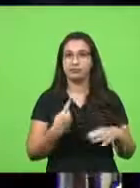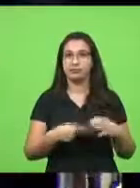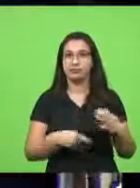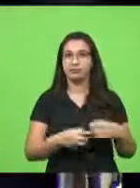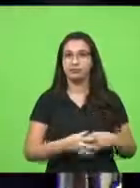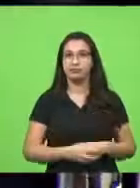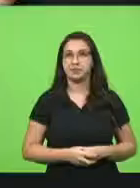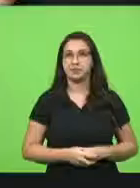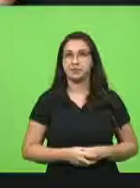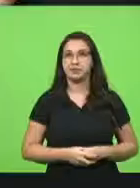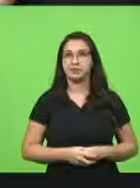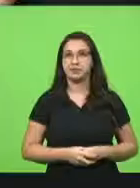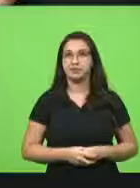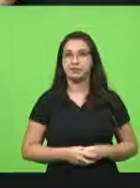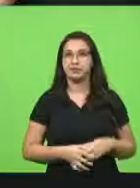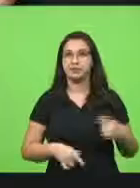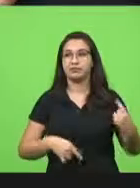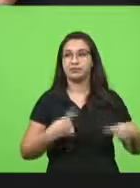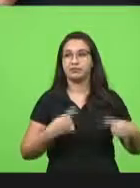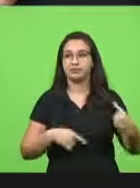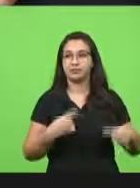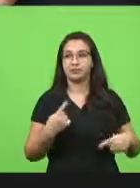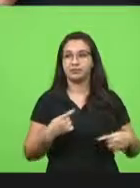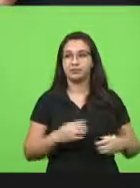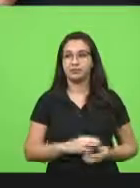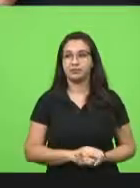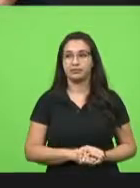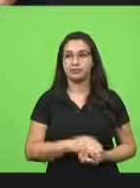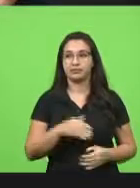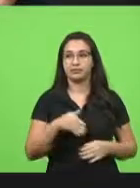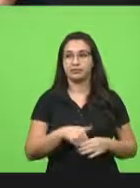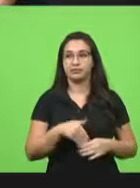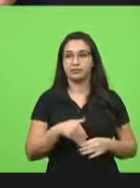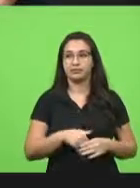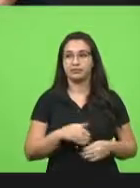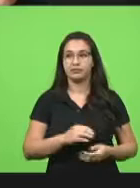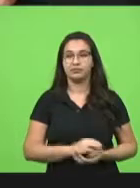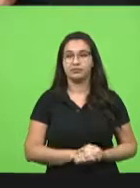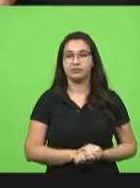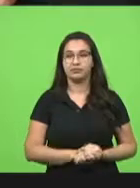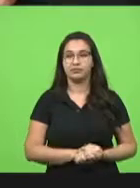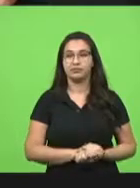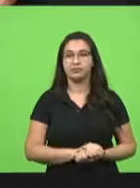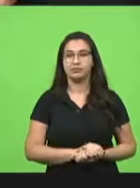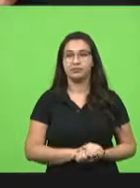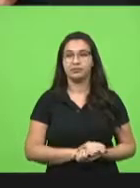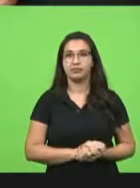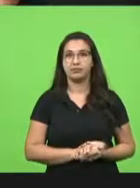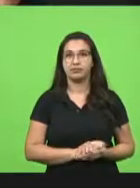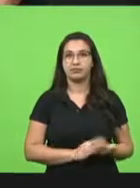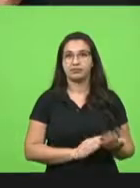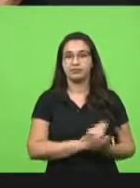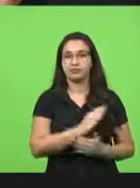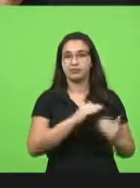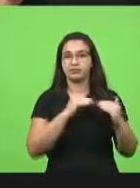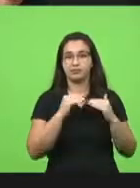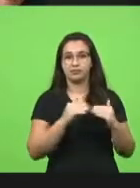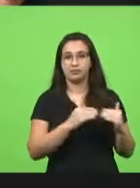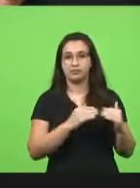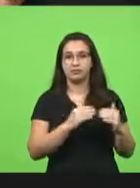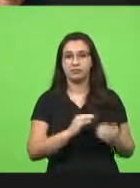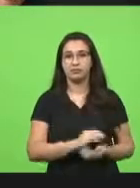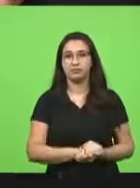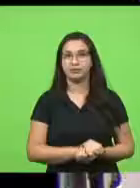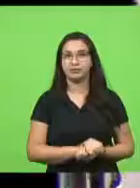Sim, sim. Não havendo quem queira discutir, em votação. Deputados que aprovam, permaneçam como se encontra. Aprovado por